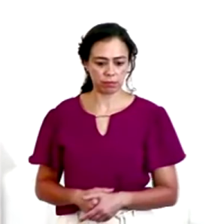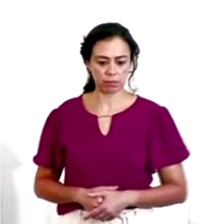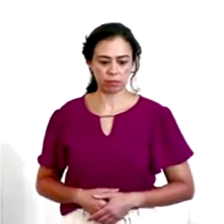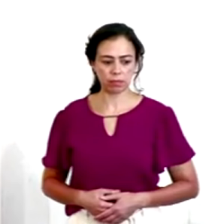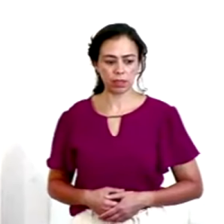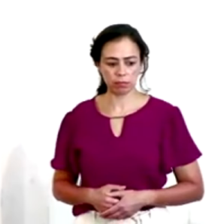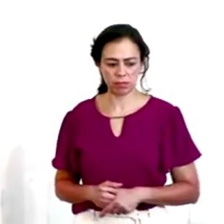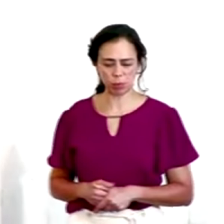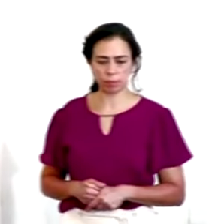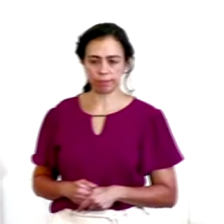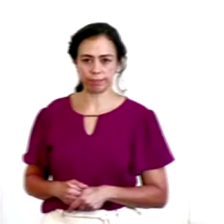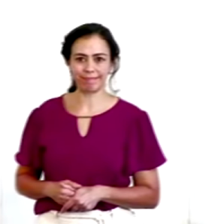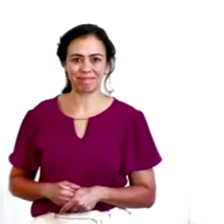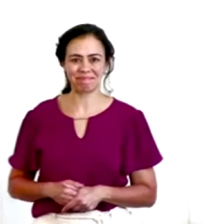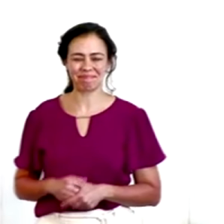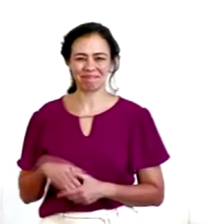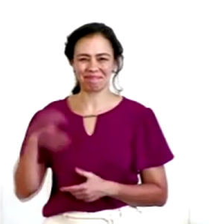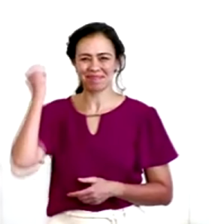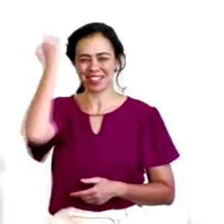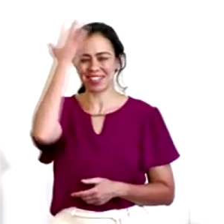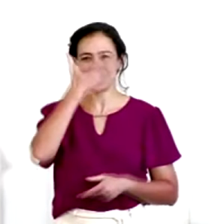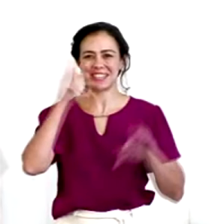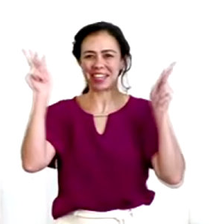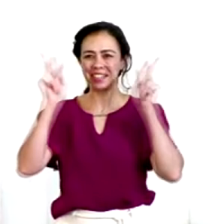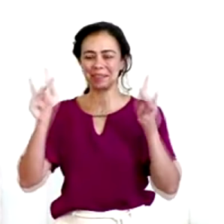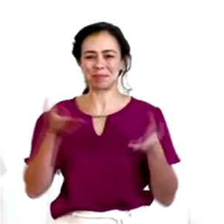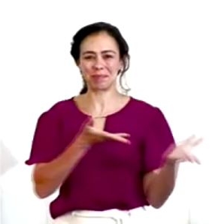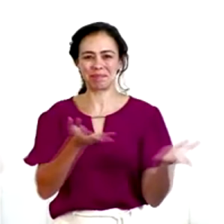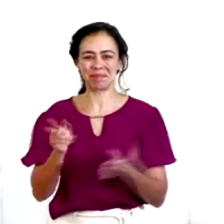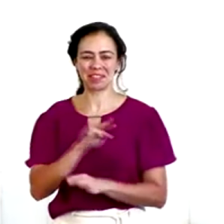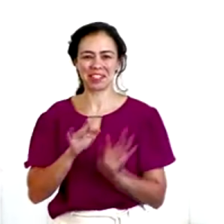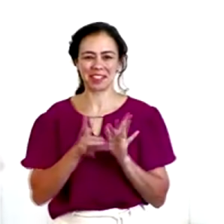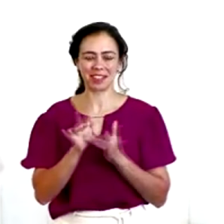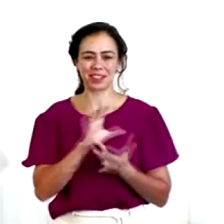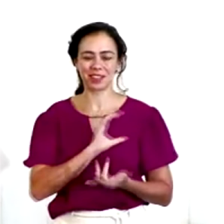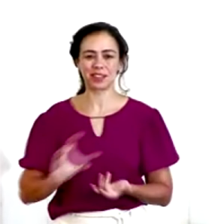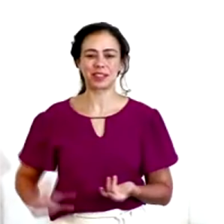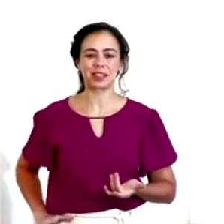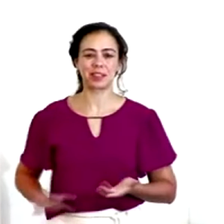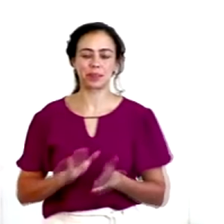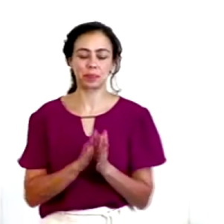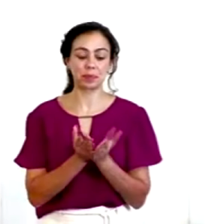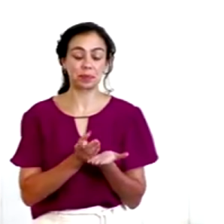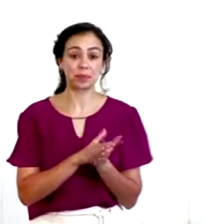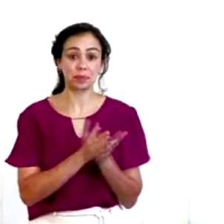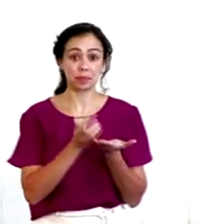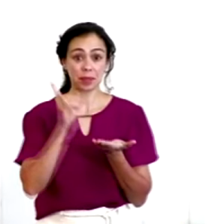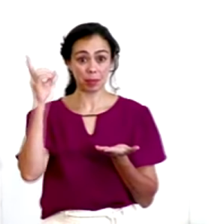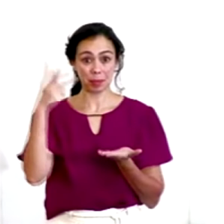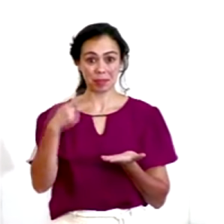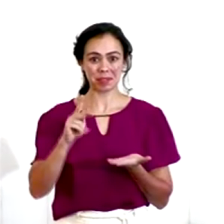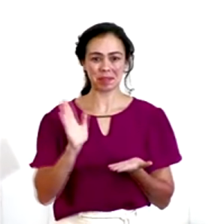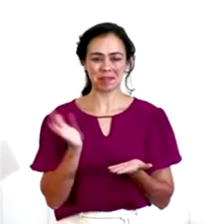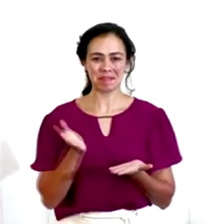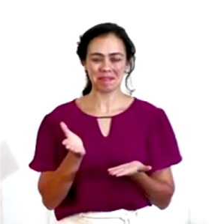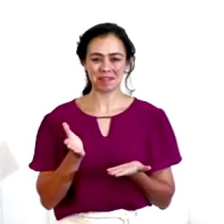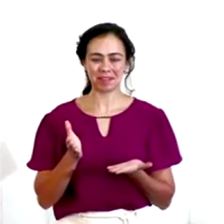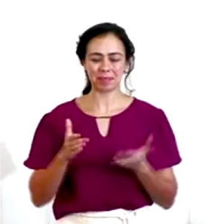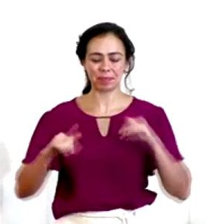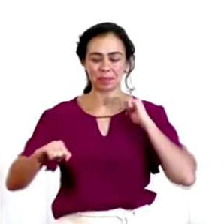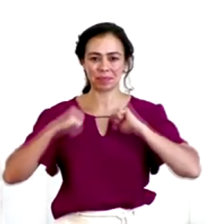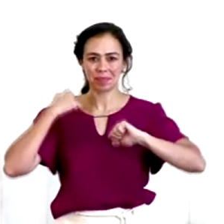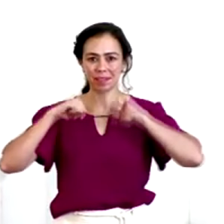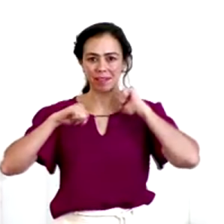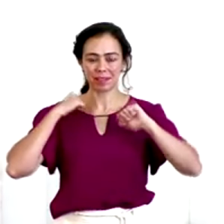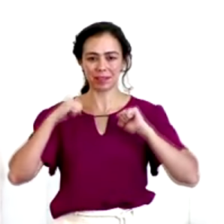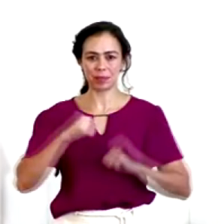Graça e paz no nome de Jesus, irmãos. Abra sua Bíblia no livro dos Salmos. Salmo de